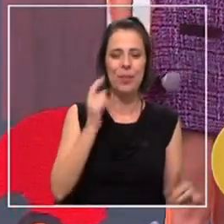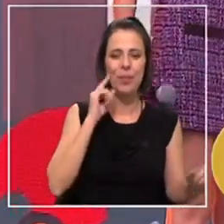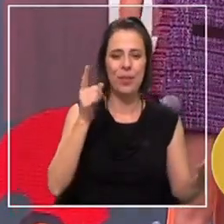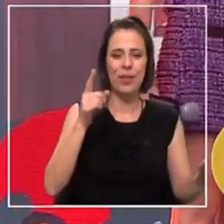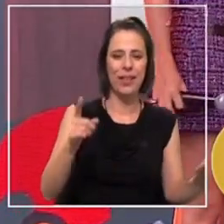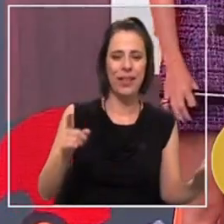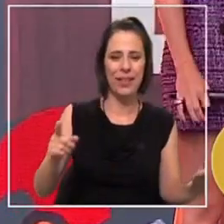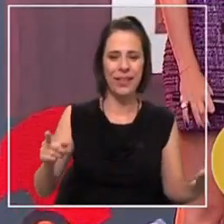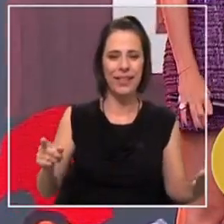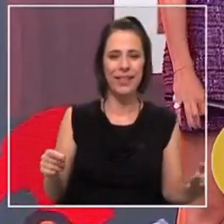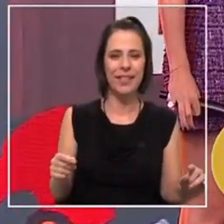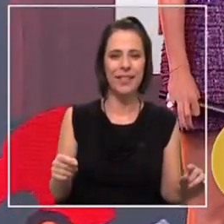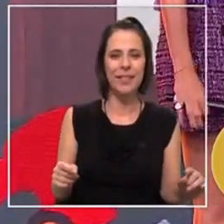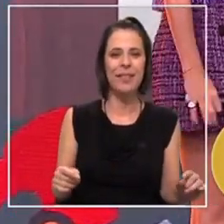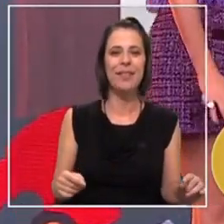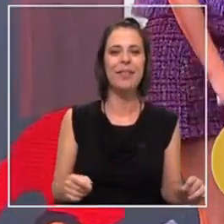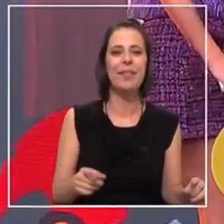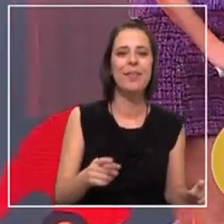será que pode ser